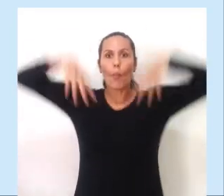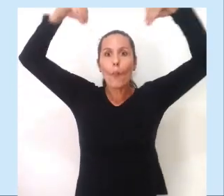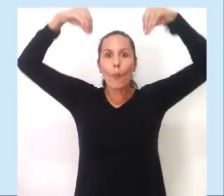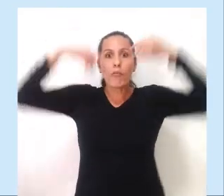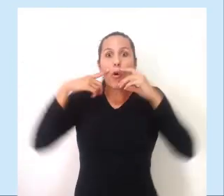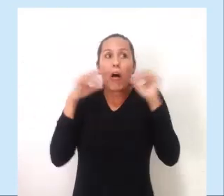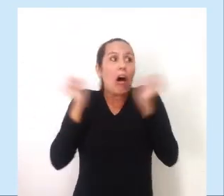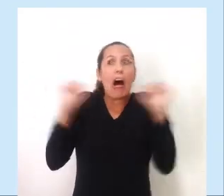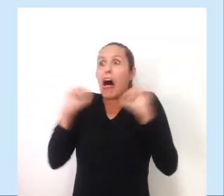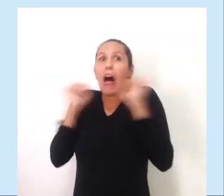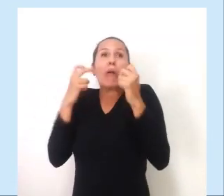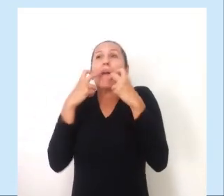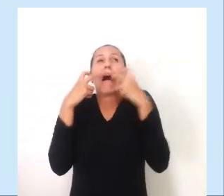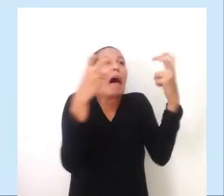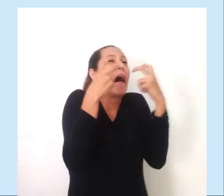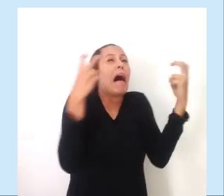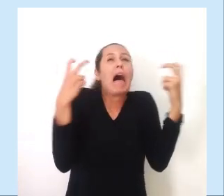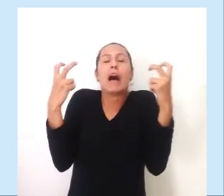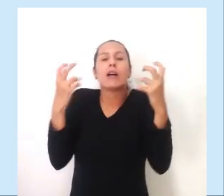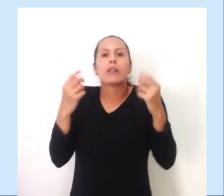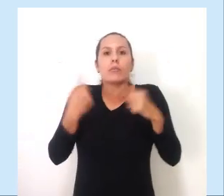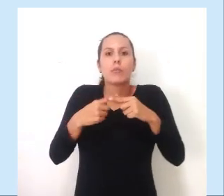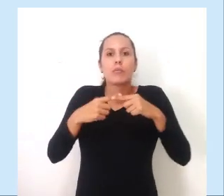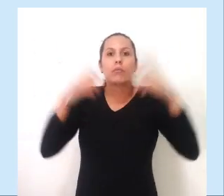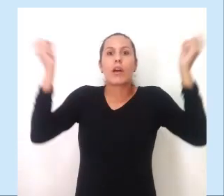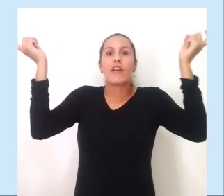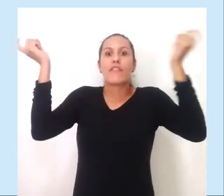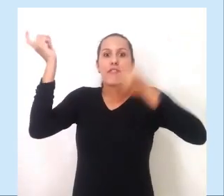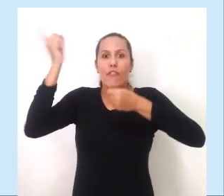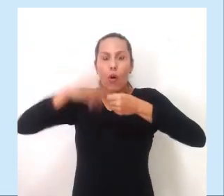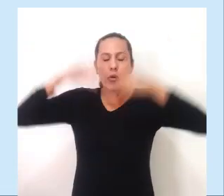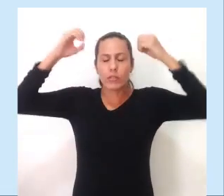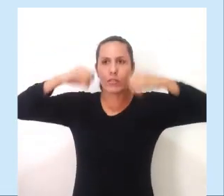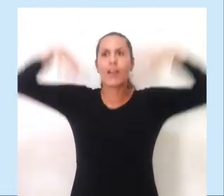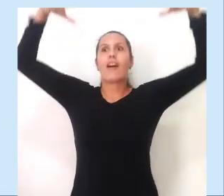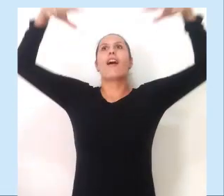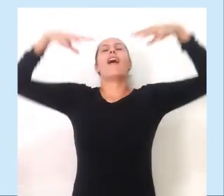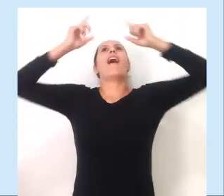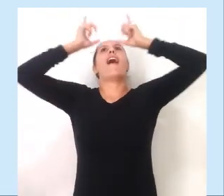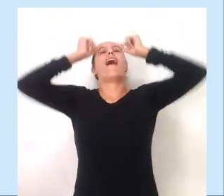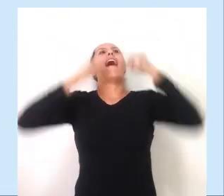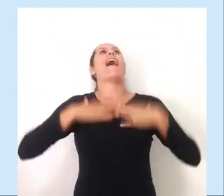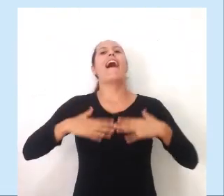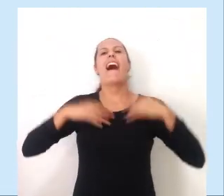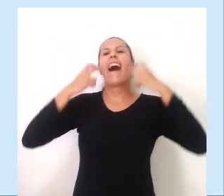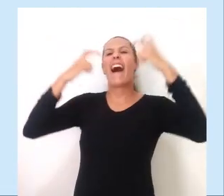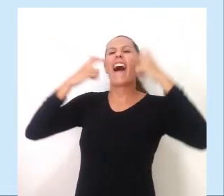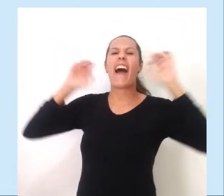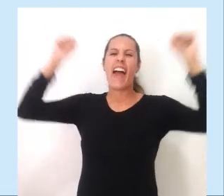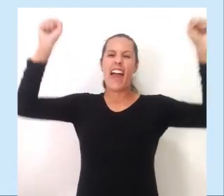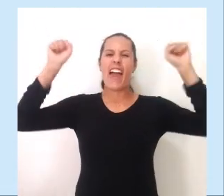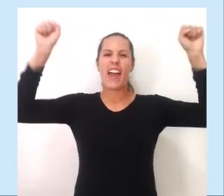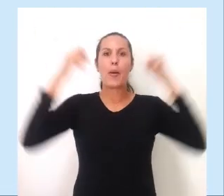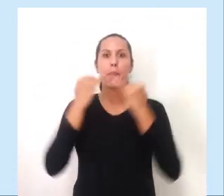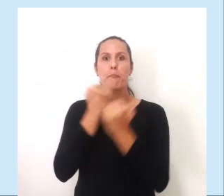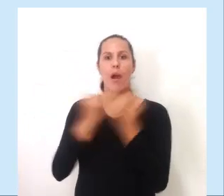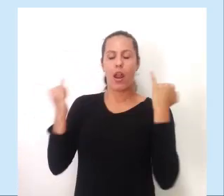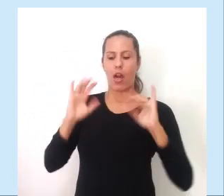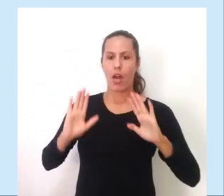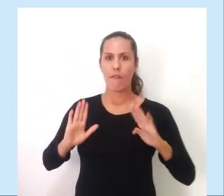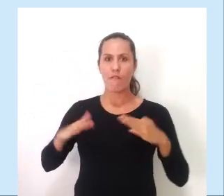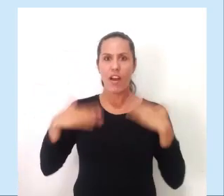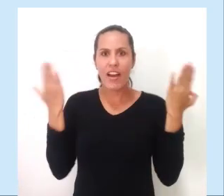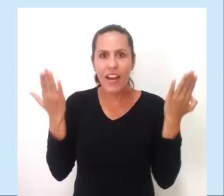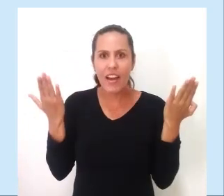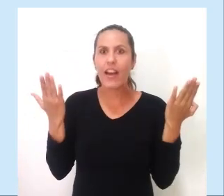apagão e todo mundo grita quando a energia retoma para nossas residências? Parece uma